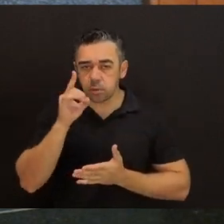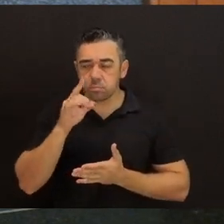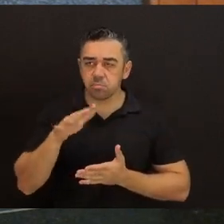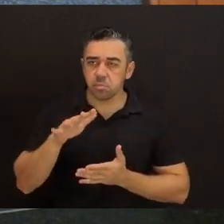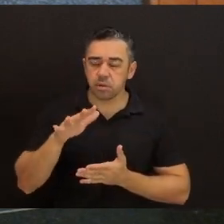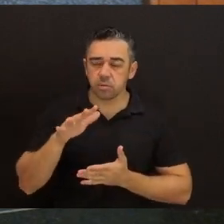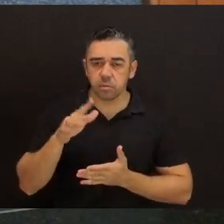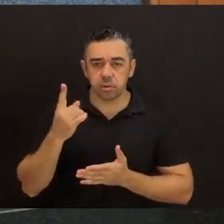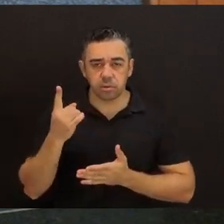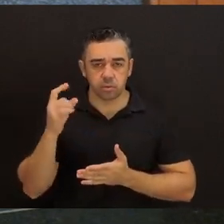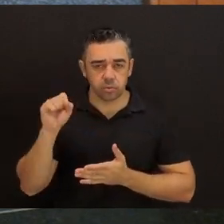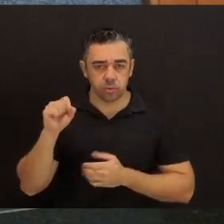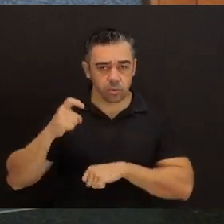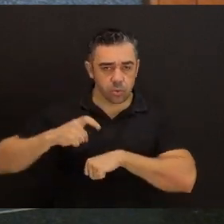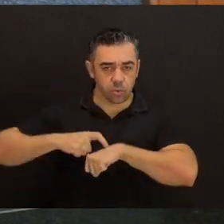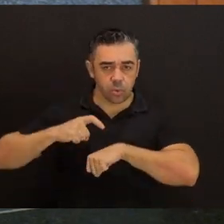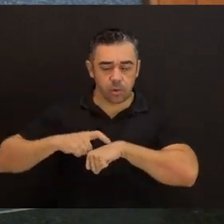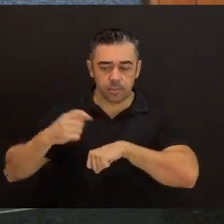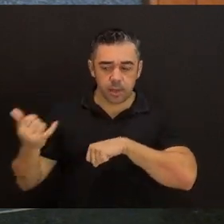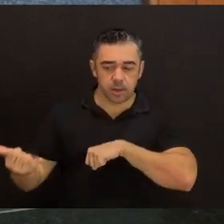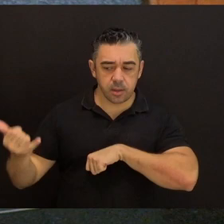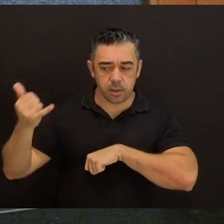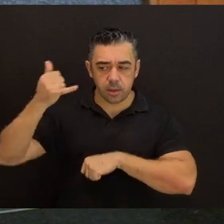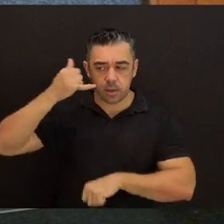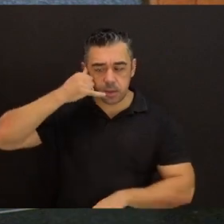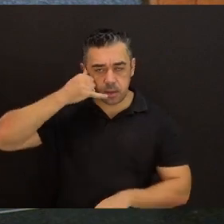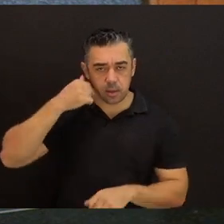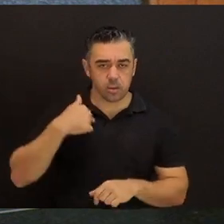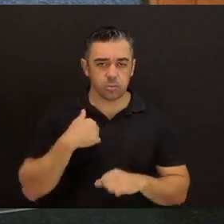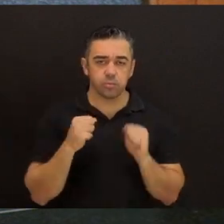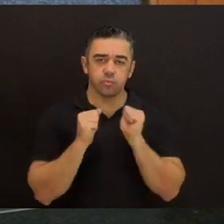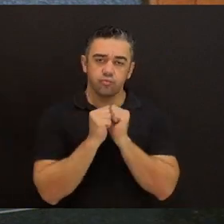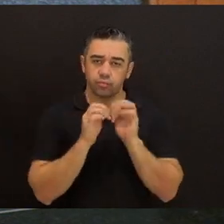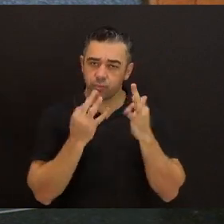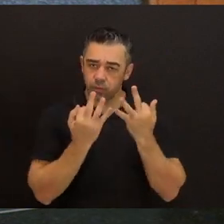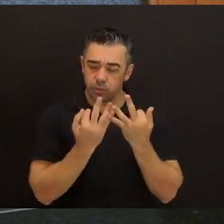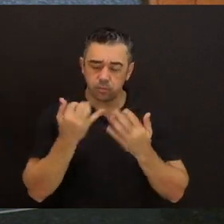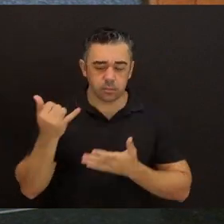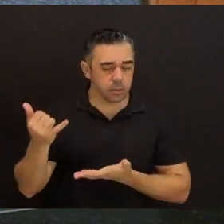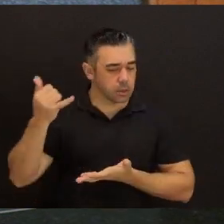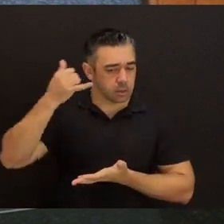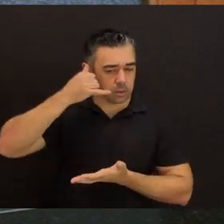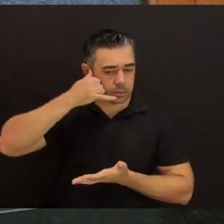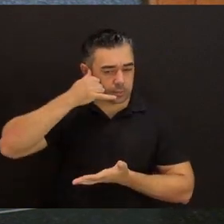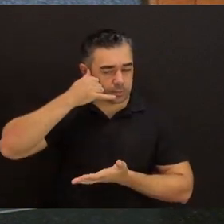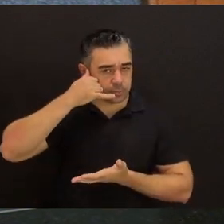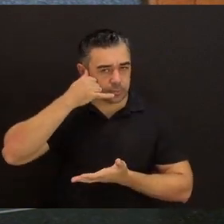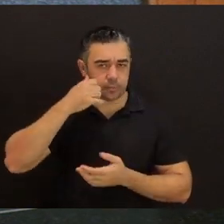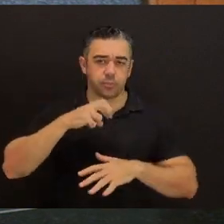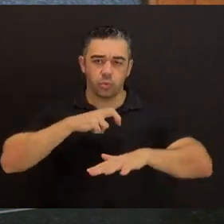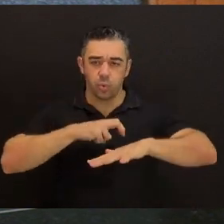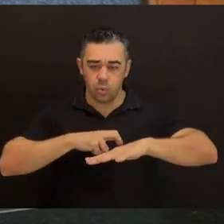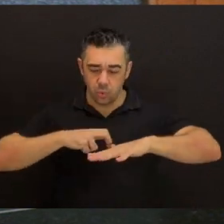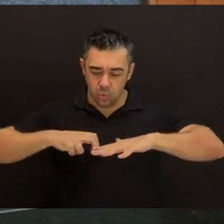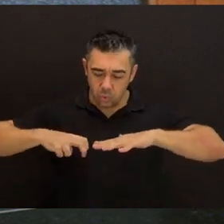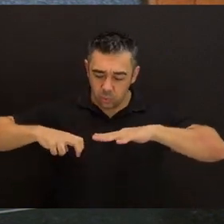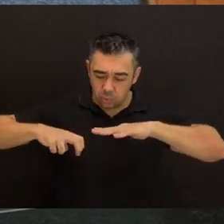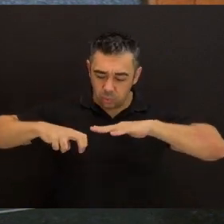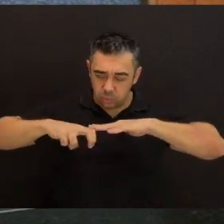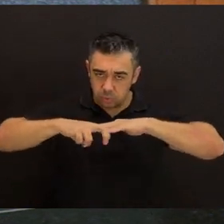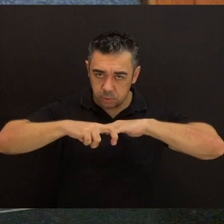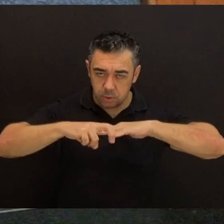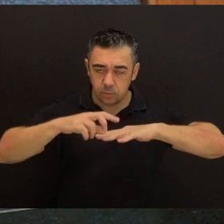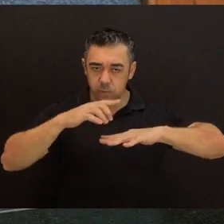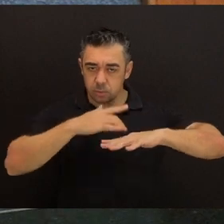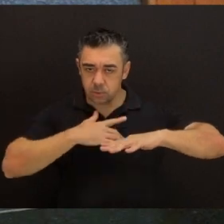horas eu recebi uma ligação estava com a minha família recebi uma ligação do Conselho Municipal de Saúde